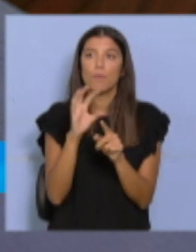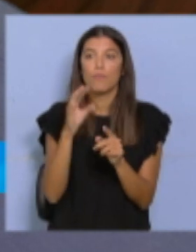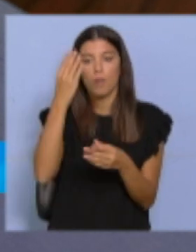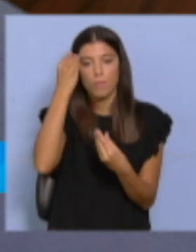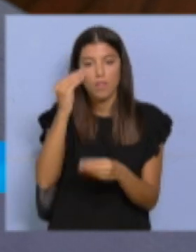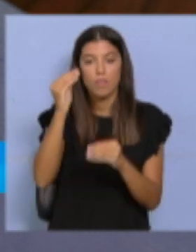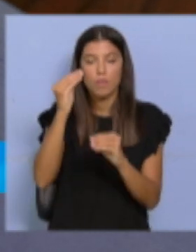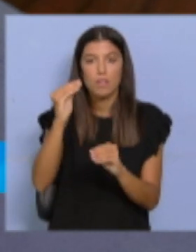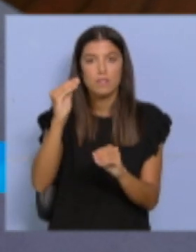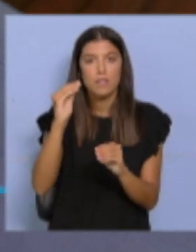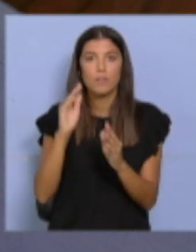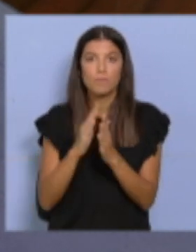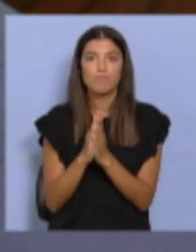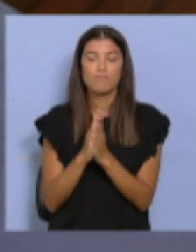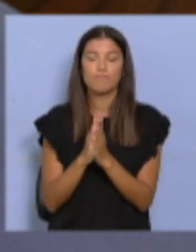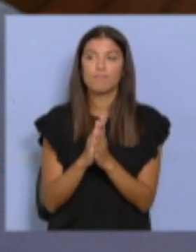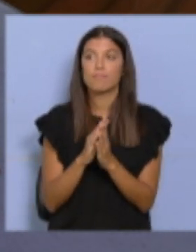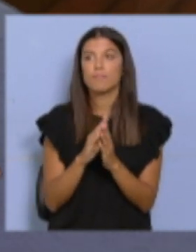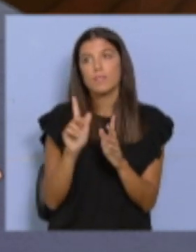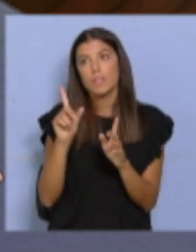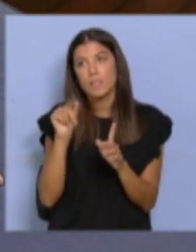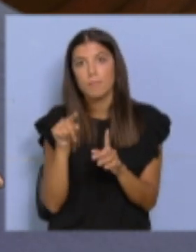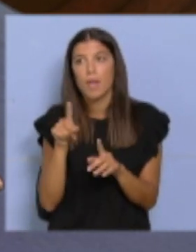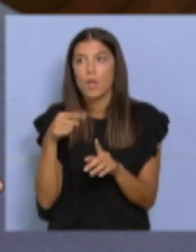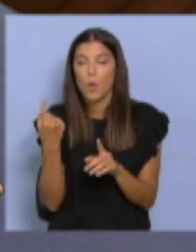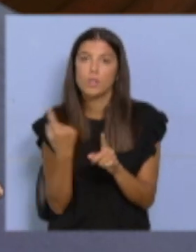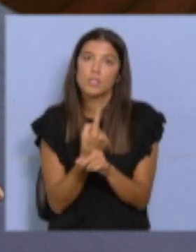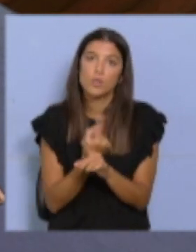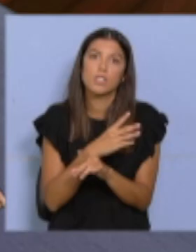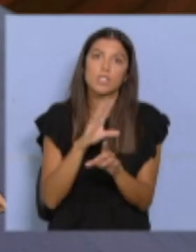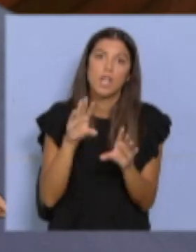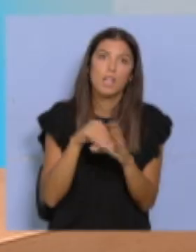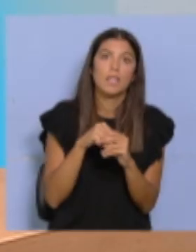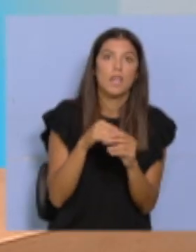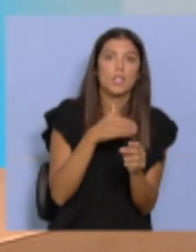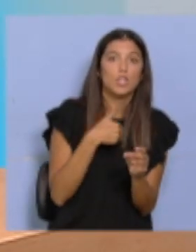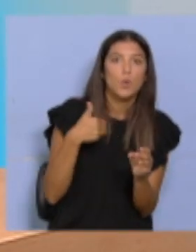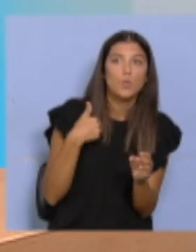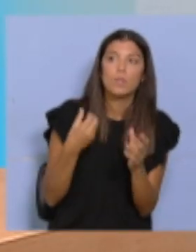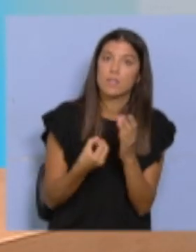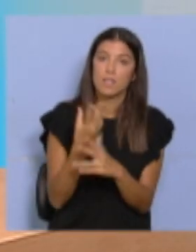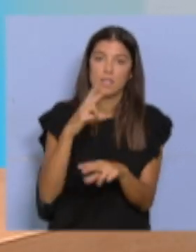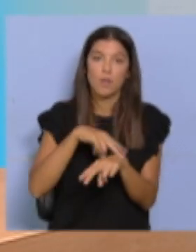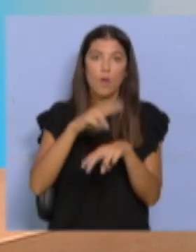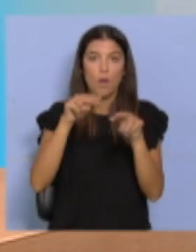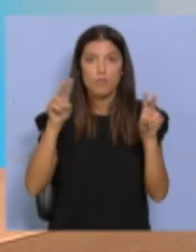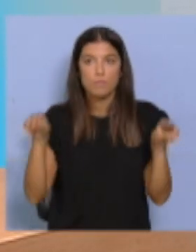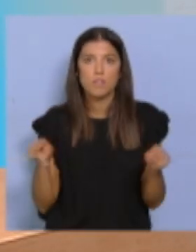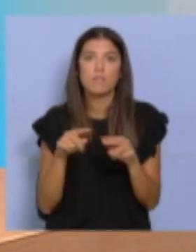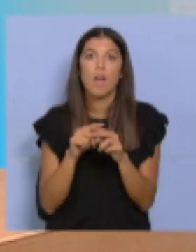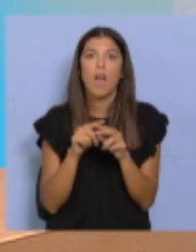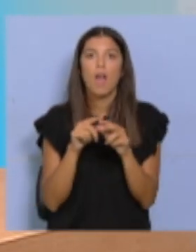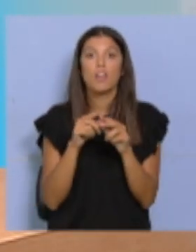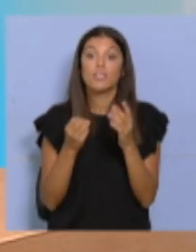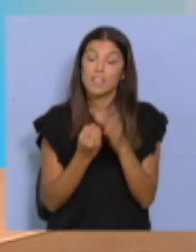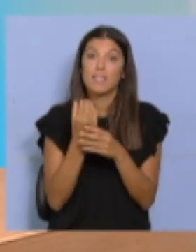entre tantos outros aspectos, na área da educação, da saúde, na criação de hospitais, na criação de